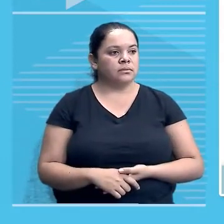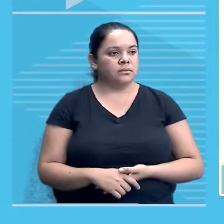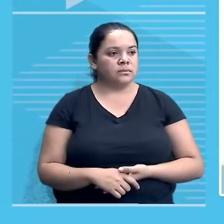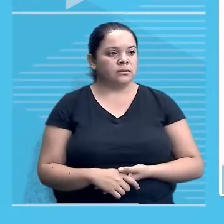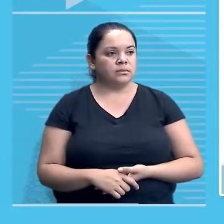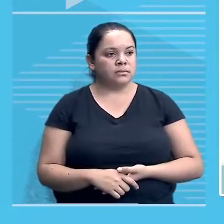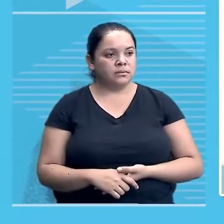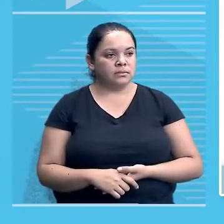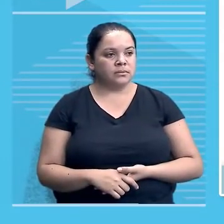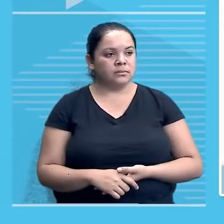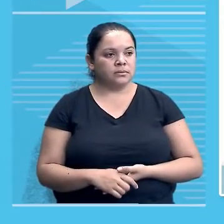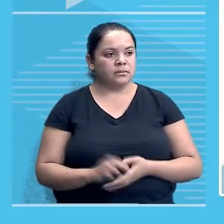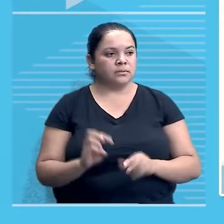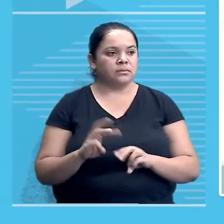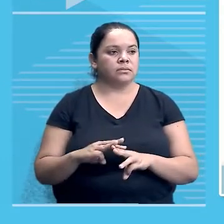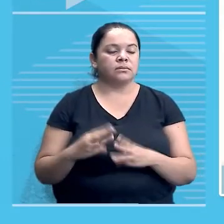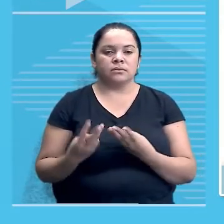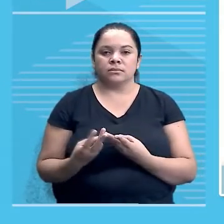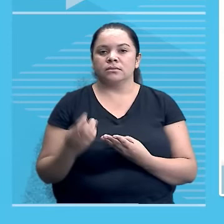de temperatura de